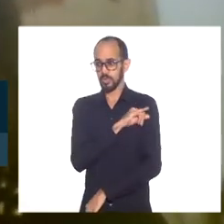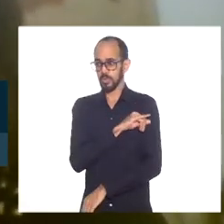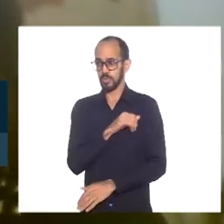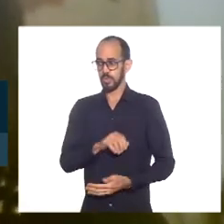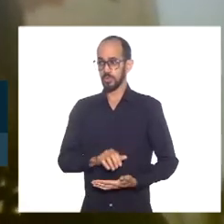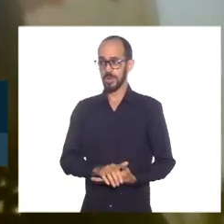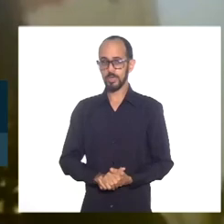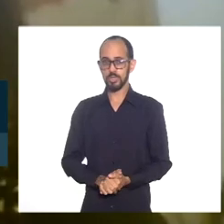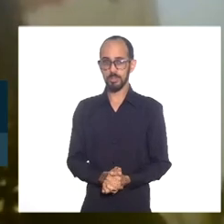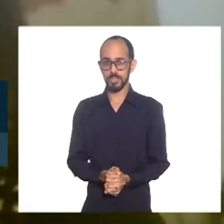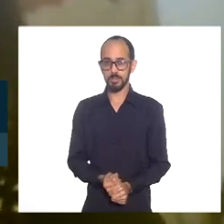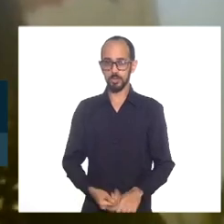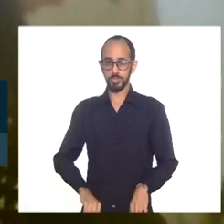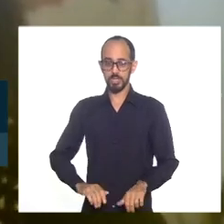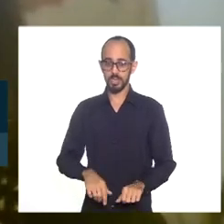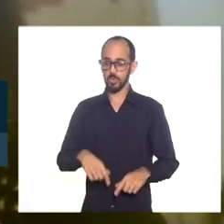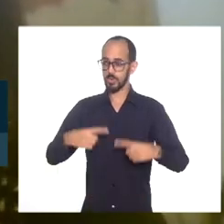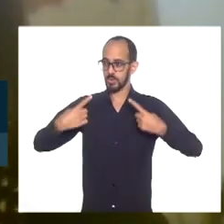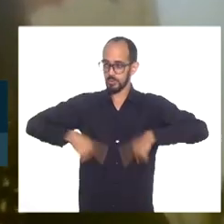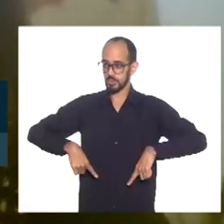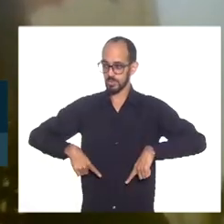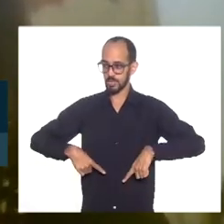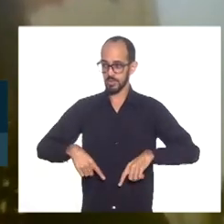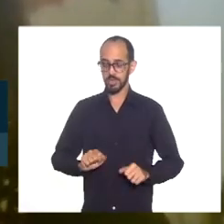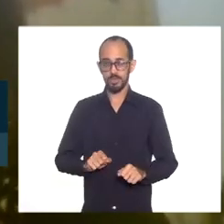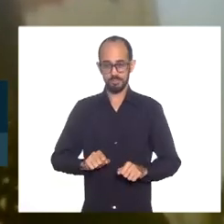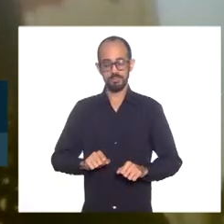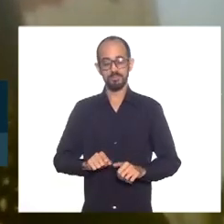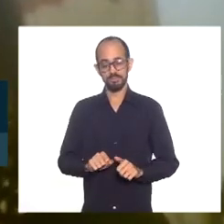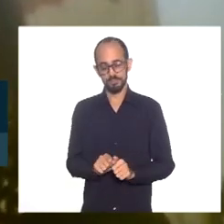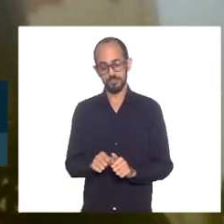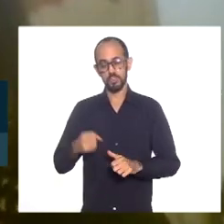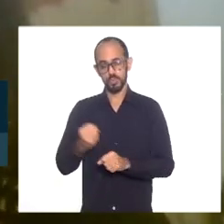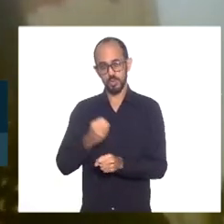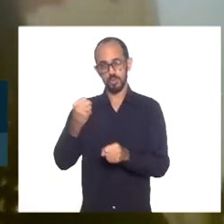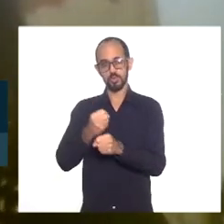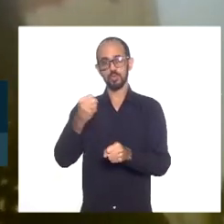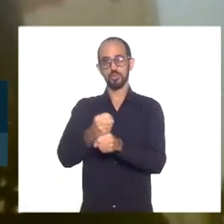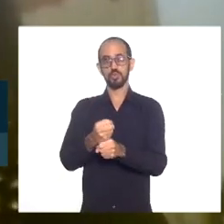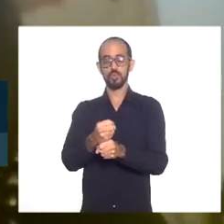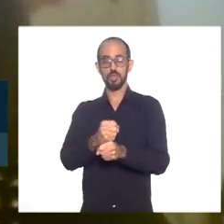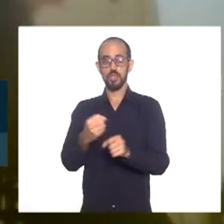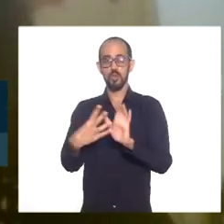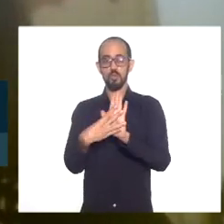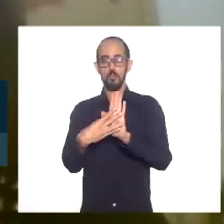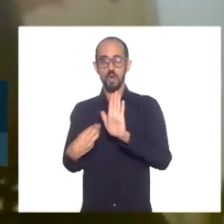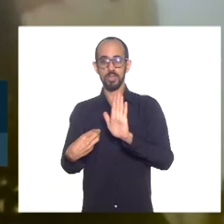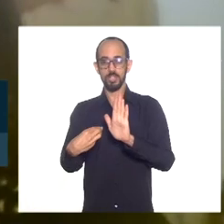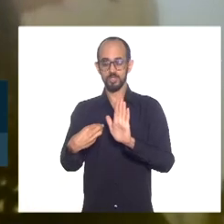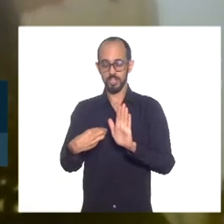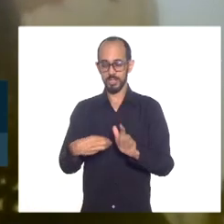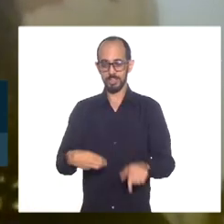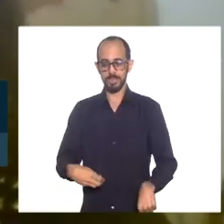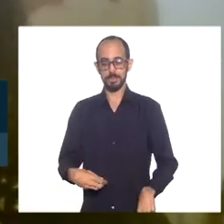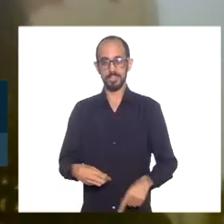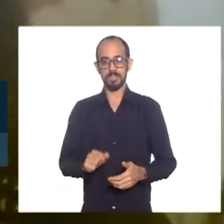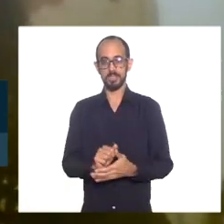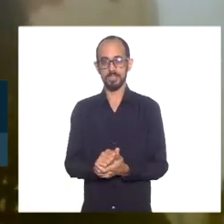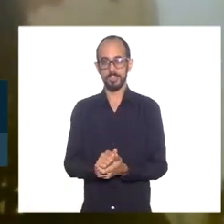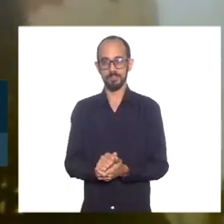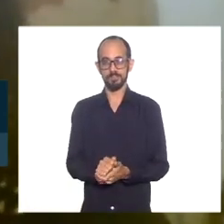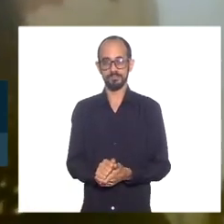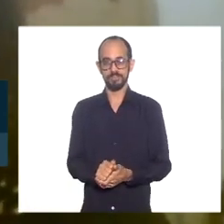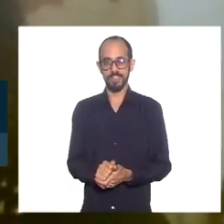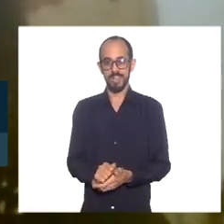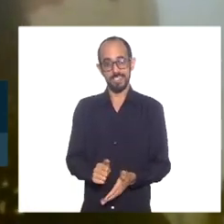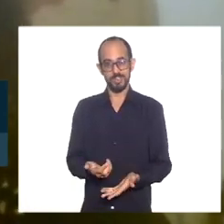temos pela frente, né, de construir um modelo de gestão do setor